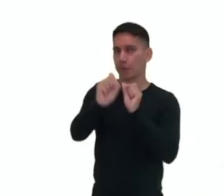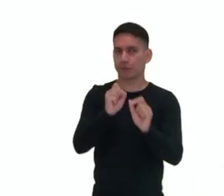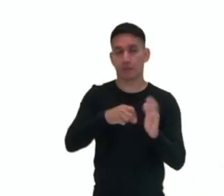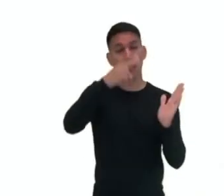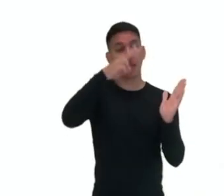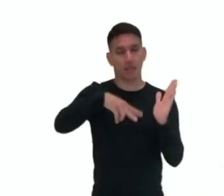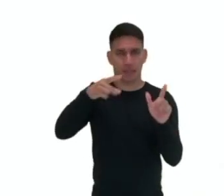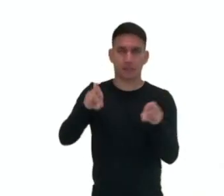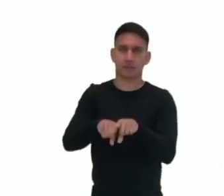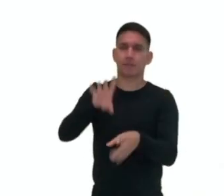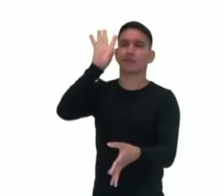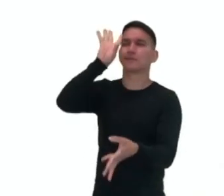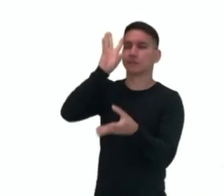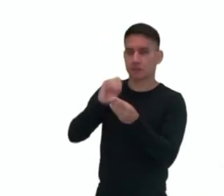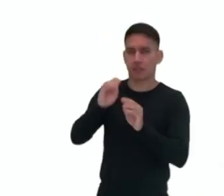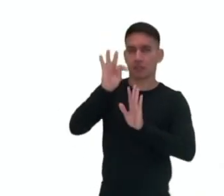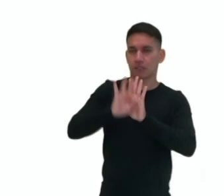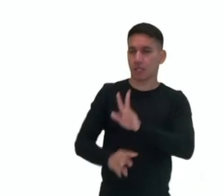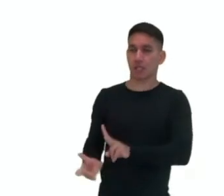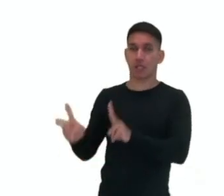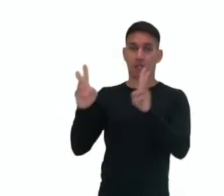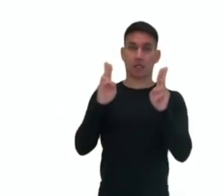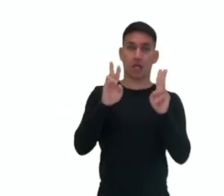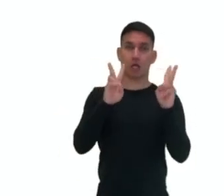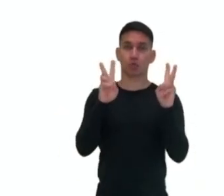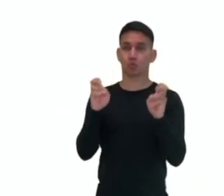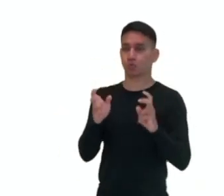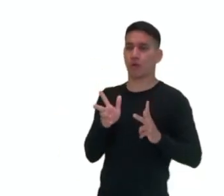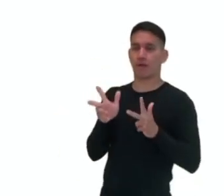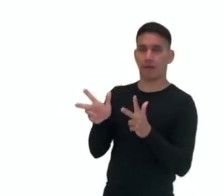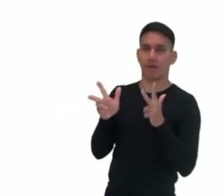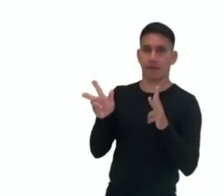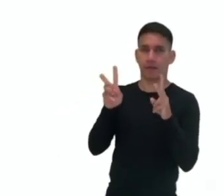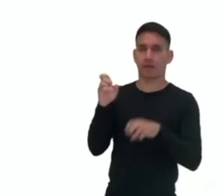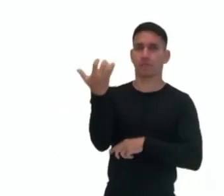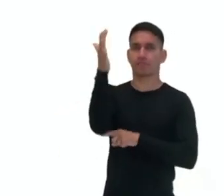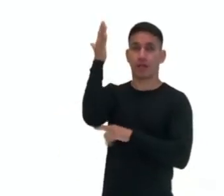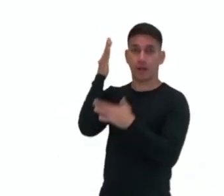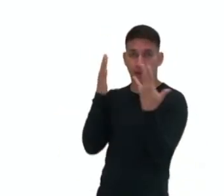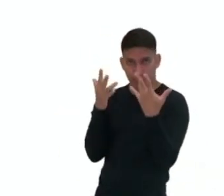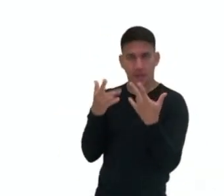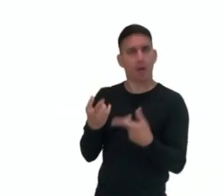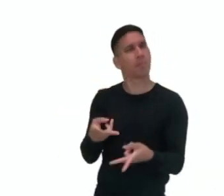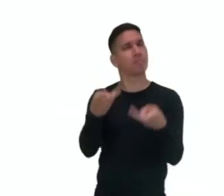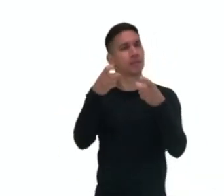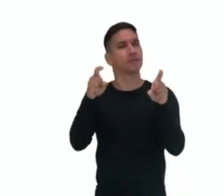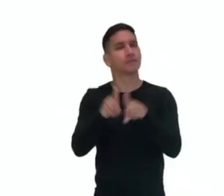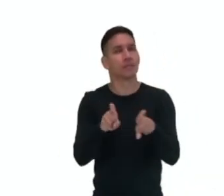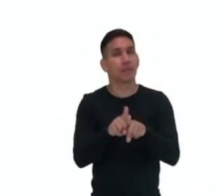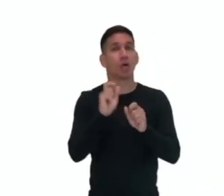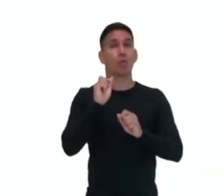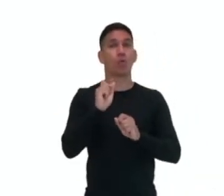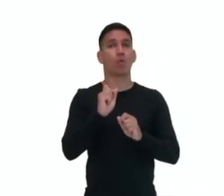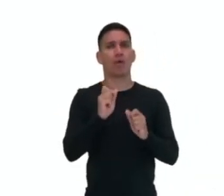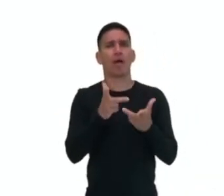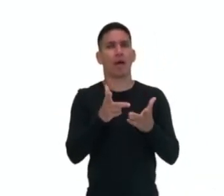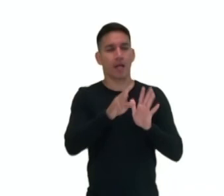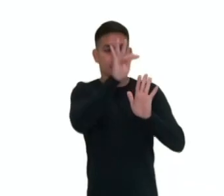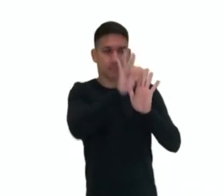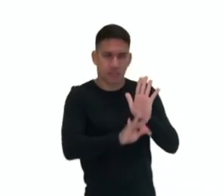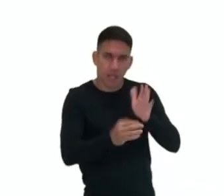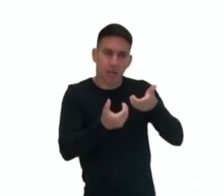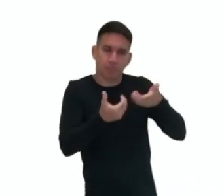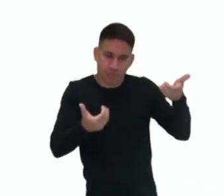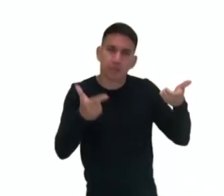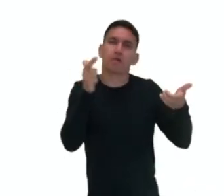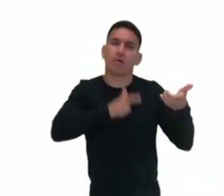e interpretamos um trecho de uma entrevista sobre o meio ambiente, né? Percebemos que o texto é bem marcado, com a